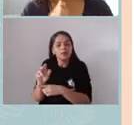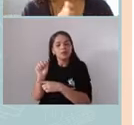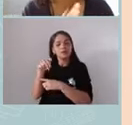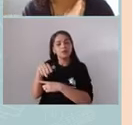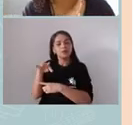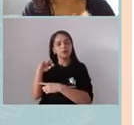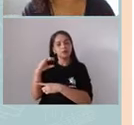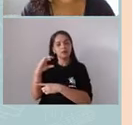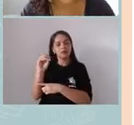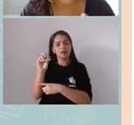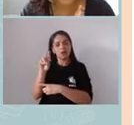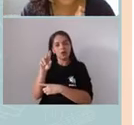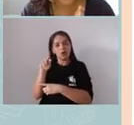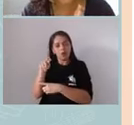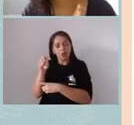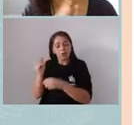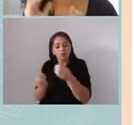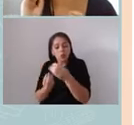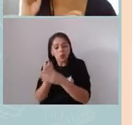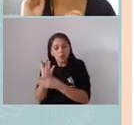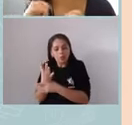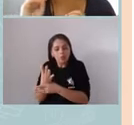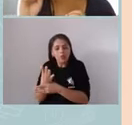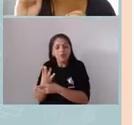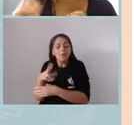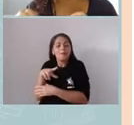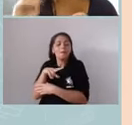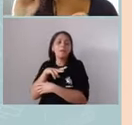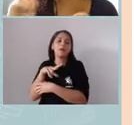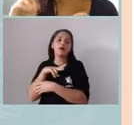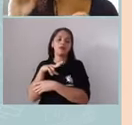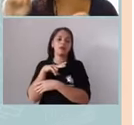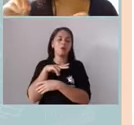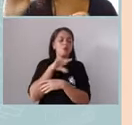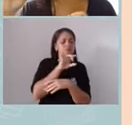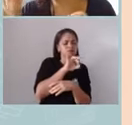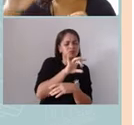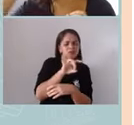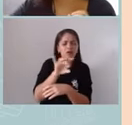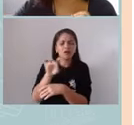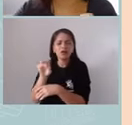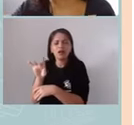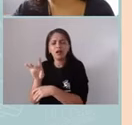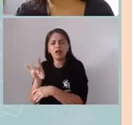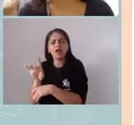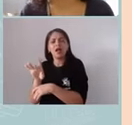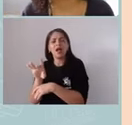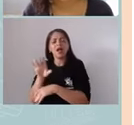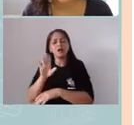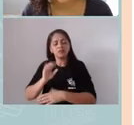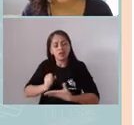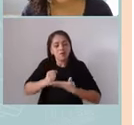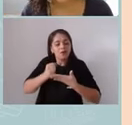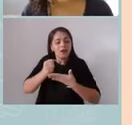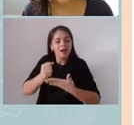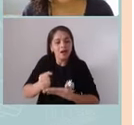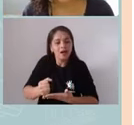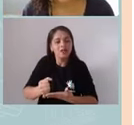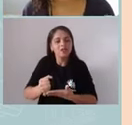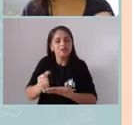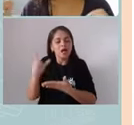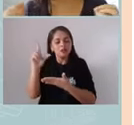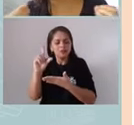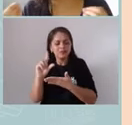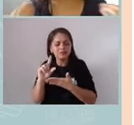maneira específica, certo? Então, cada anticorpo, ele vai servir para combater um tipo de agente infeccioso,